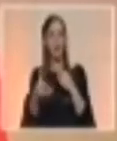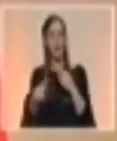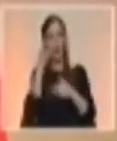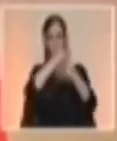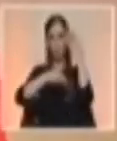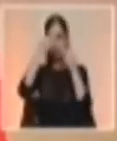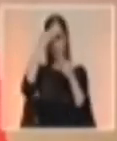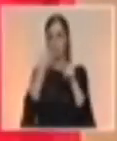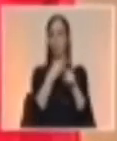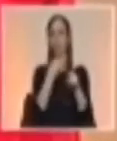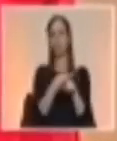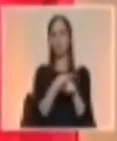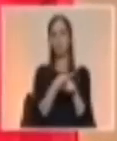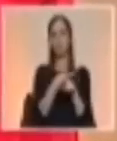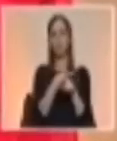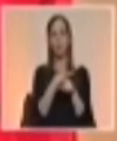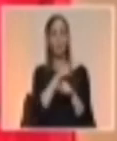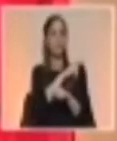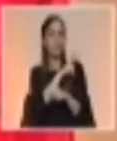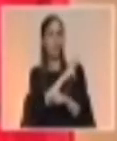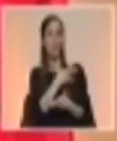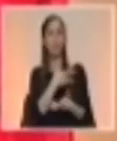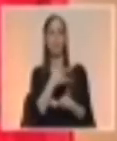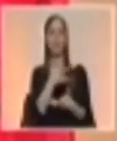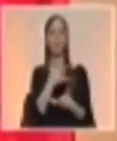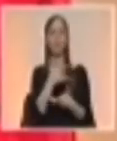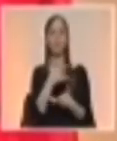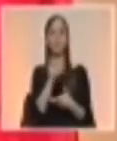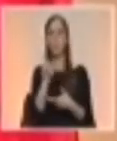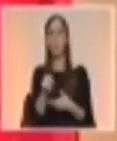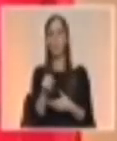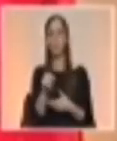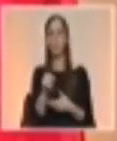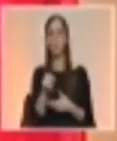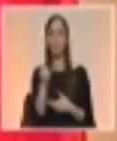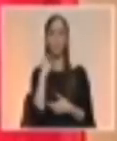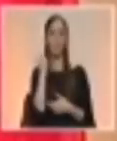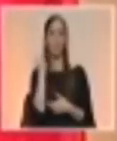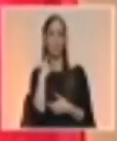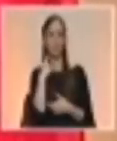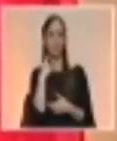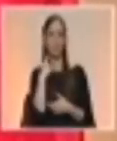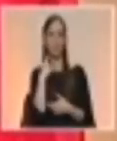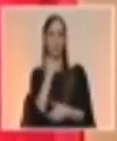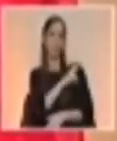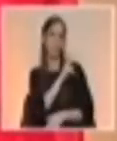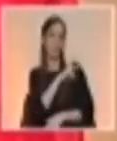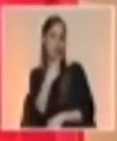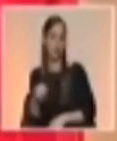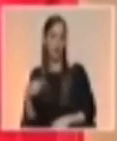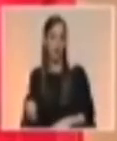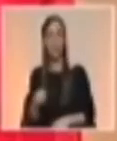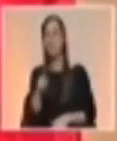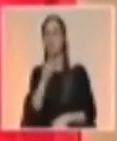coisas sobre a universidade, sobre os cursos que a universidade tem, e isso